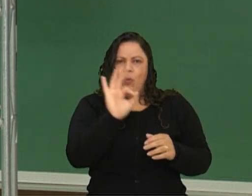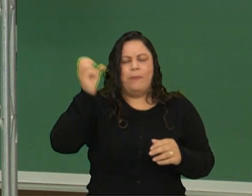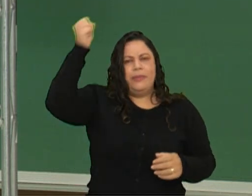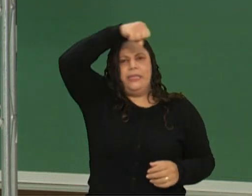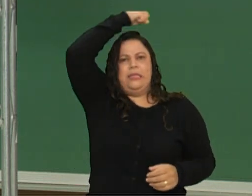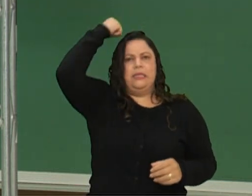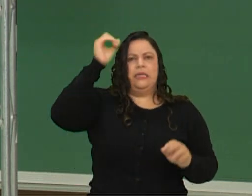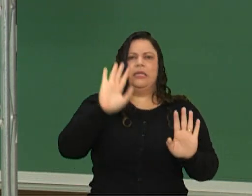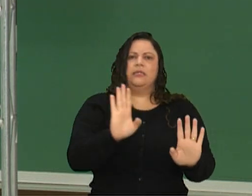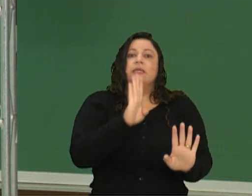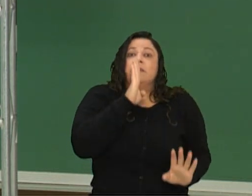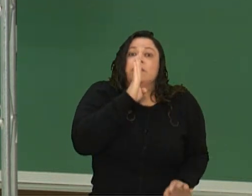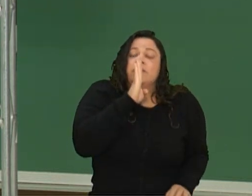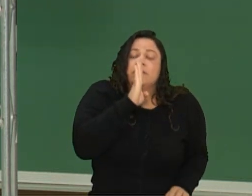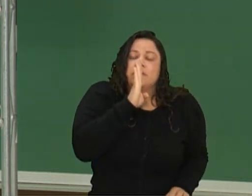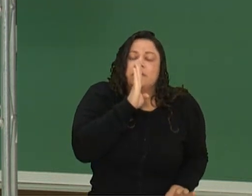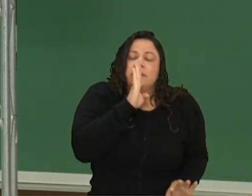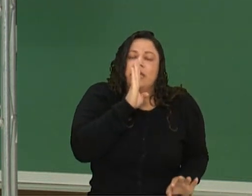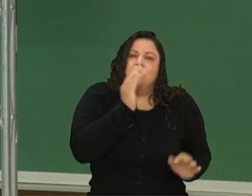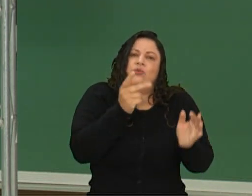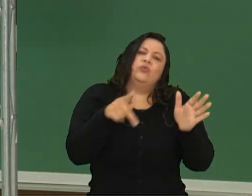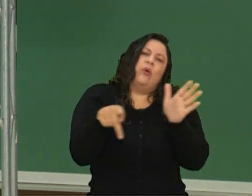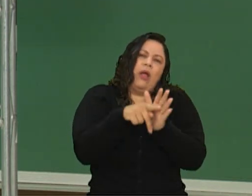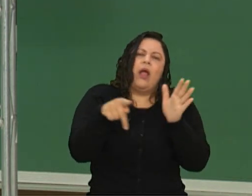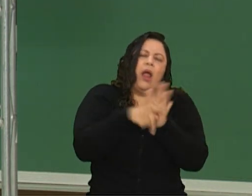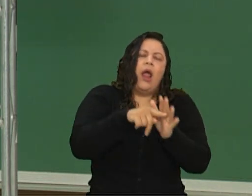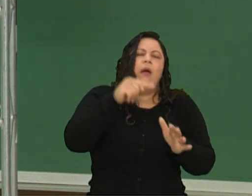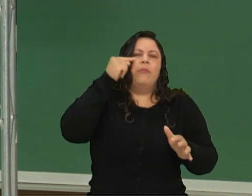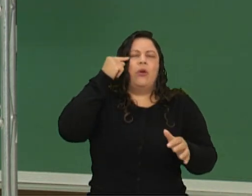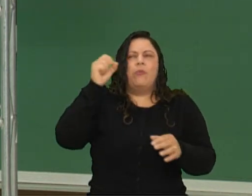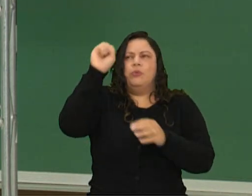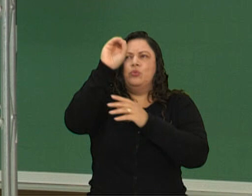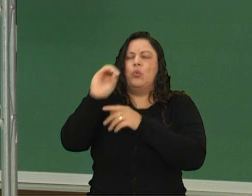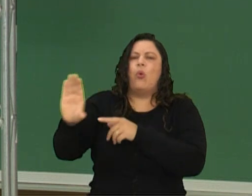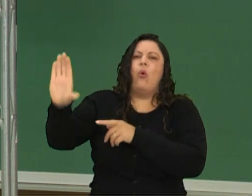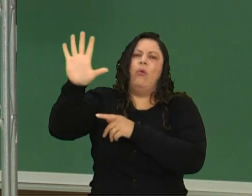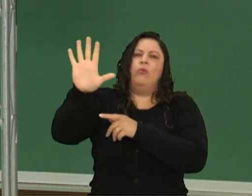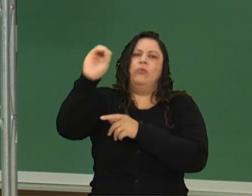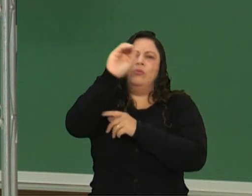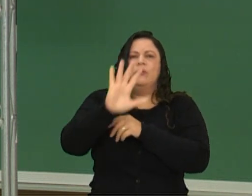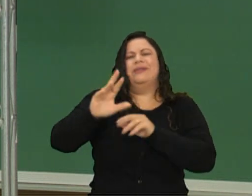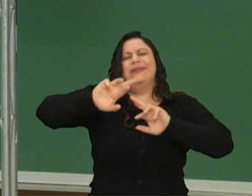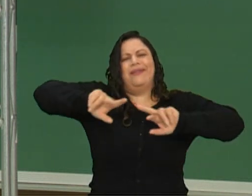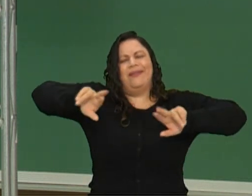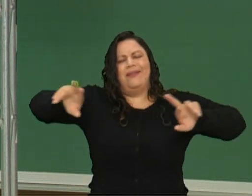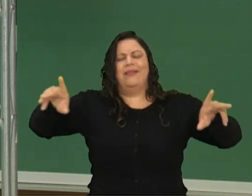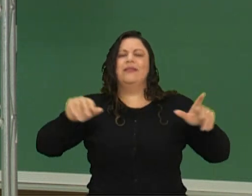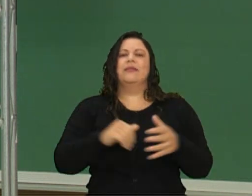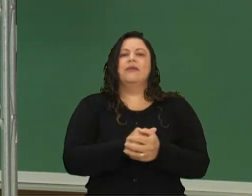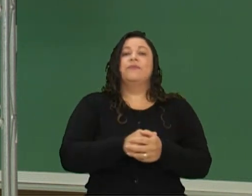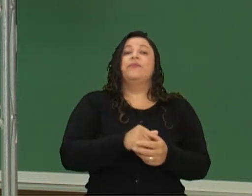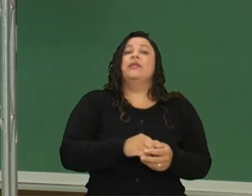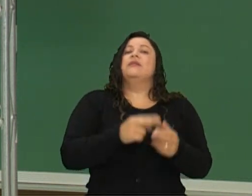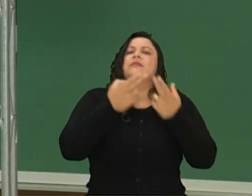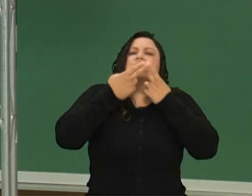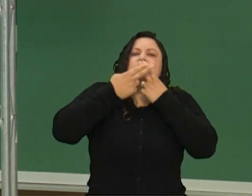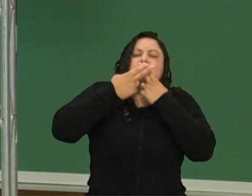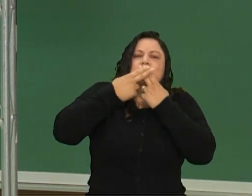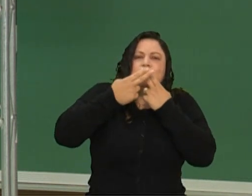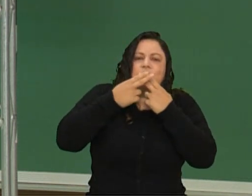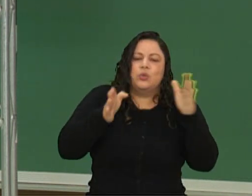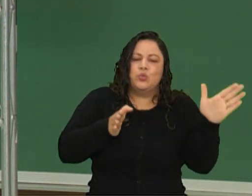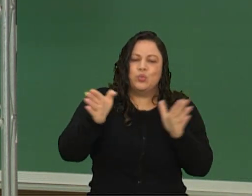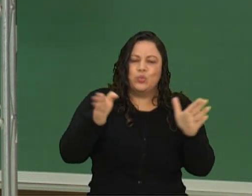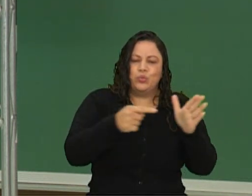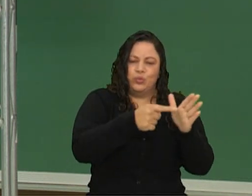Silêncio, isso é mais oriental, me parece. Eles fazem jejum durante a quaresma. Então, na quaresma